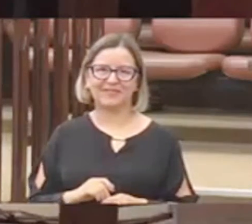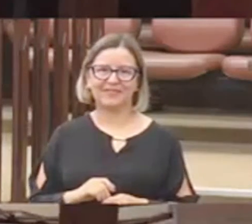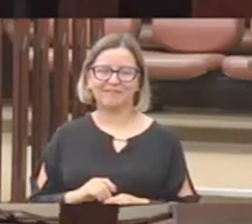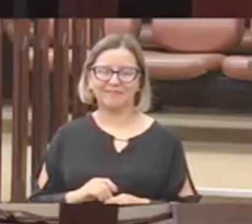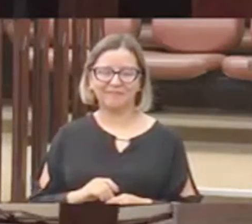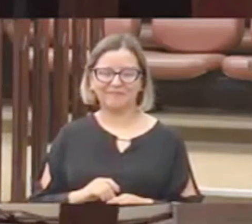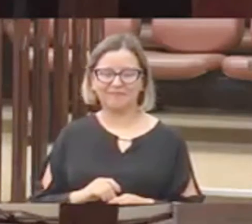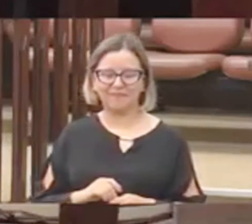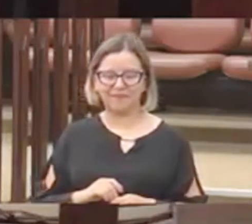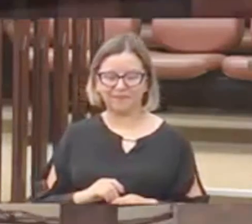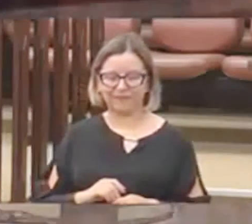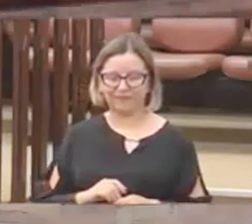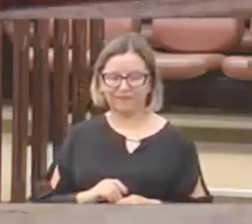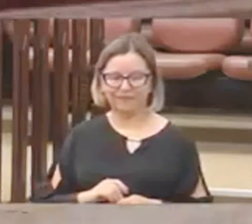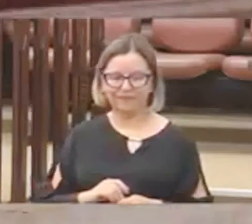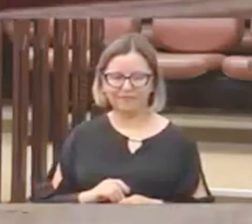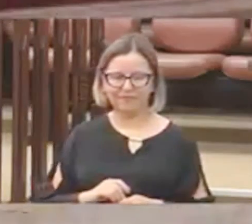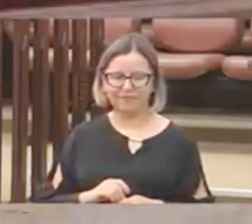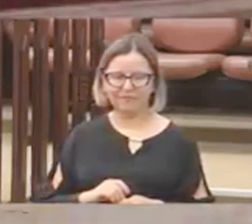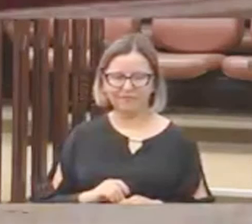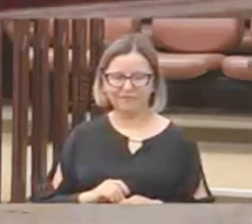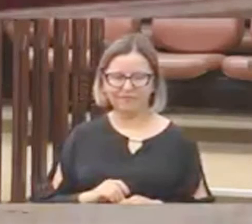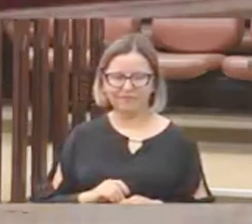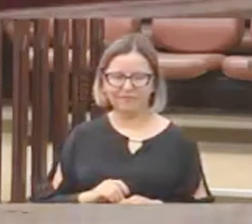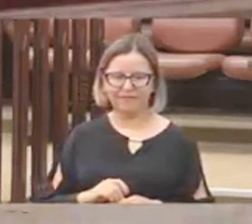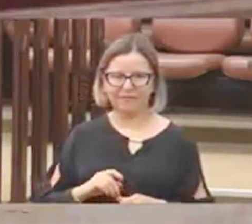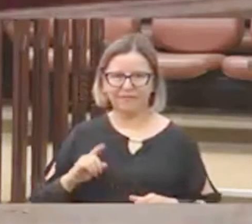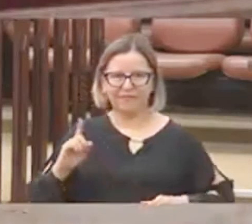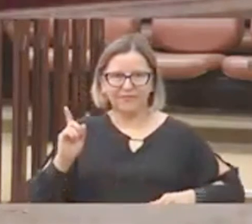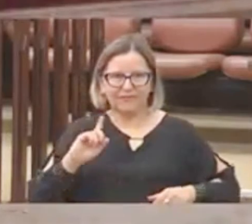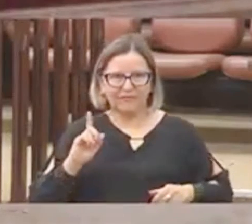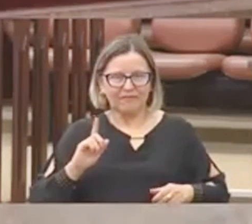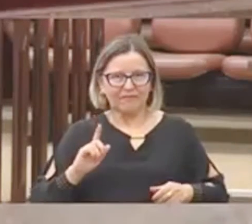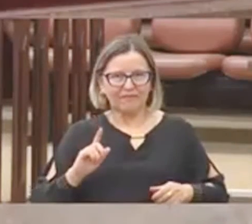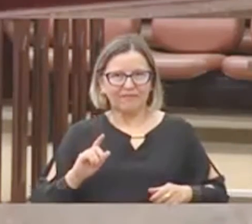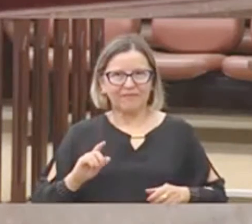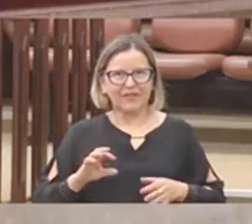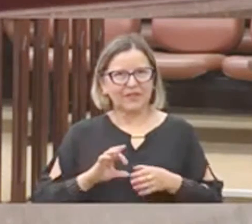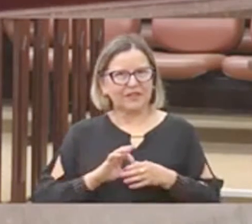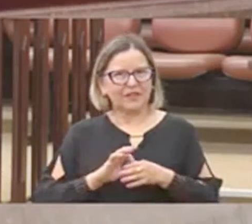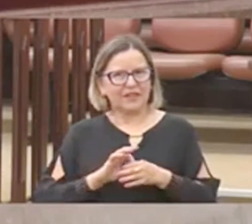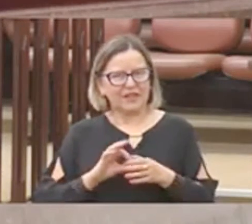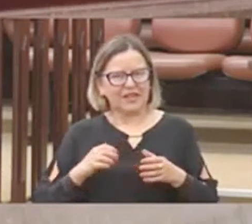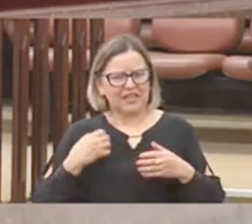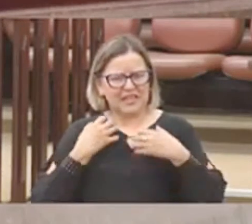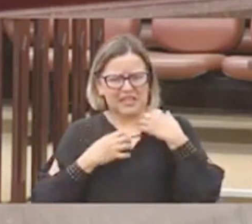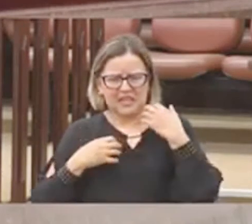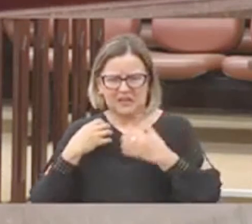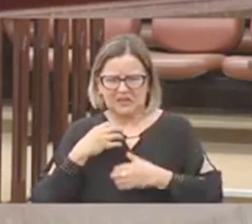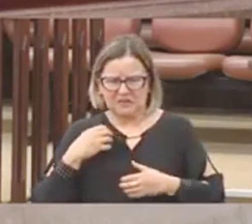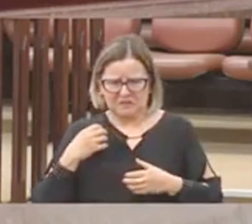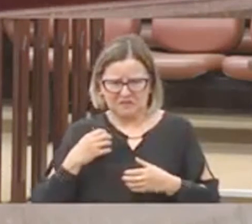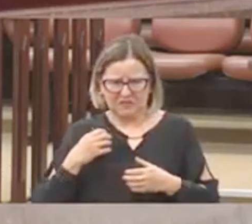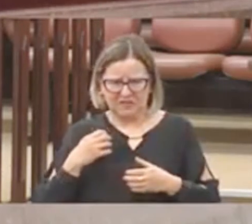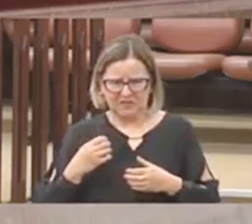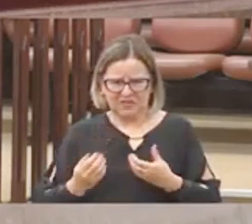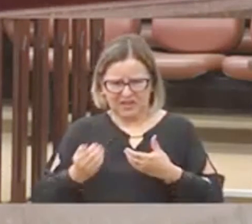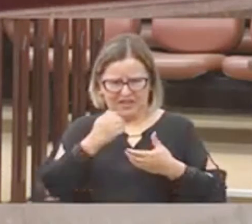Terminando, não permita que a angústia gerada pela crise do coronavírus tome conta de